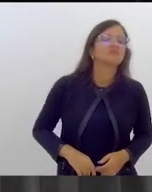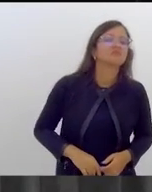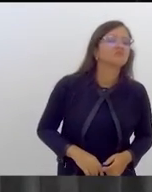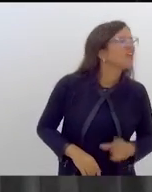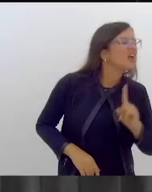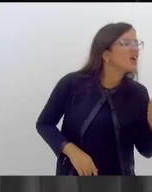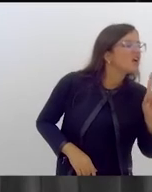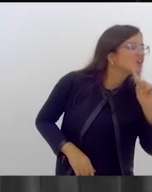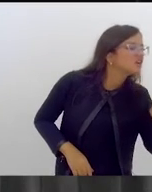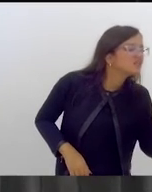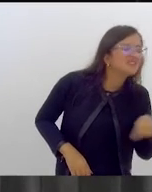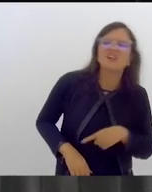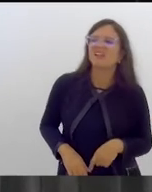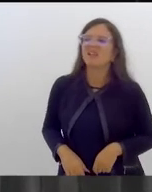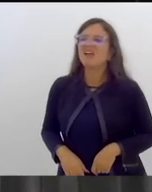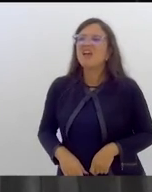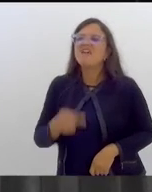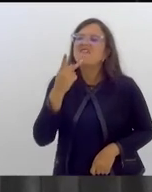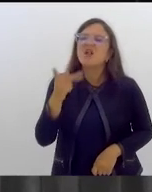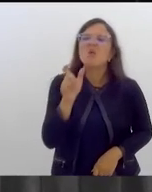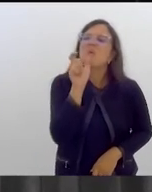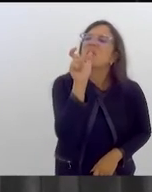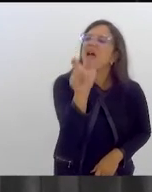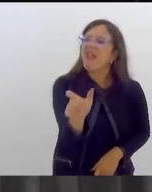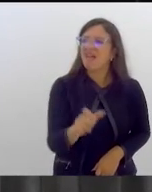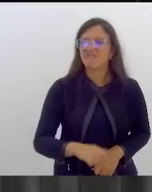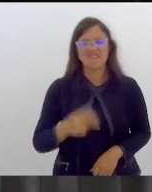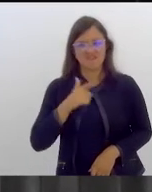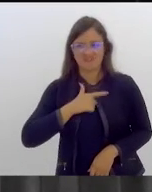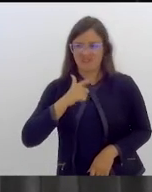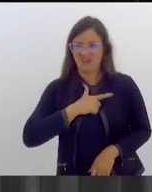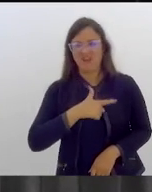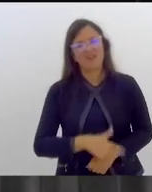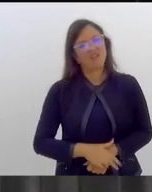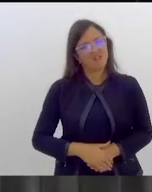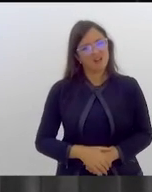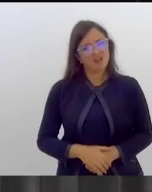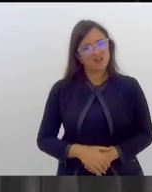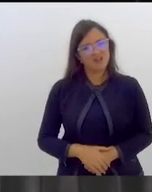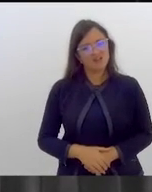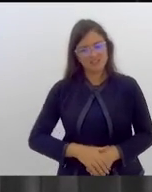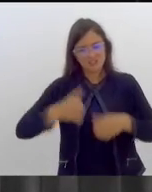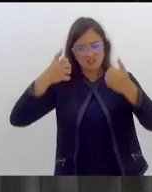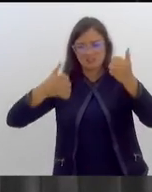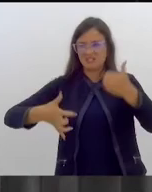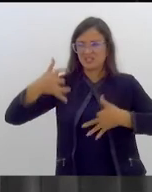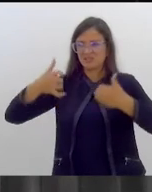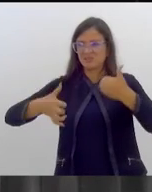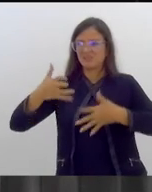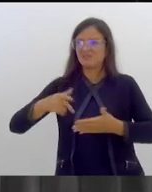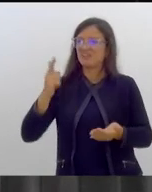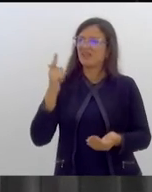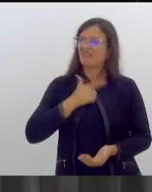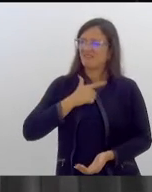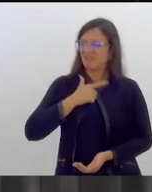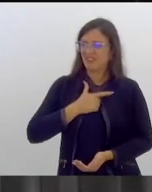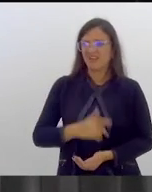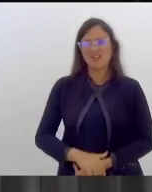uma linguagem chula em pronunciamentos que devem ser respeitosos